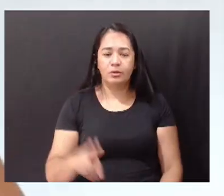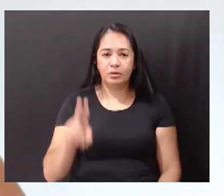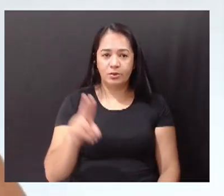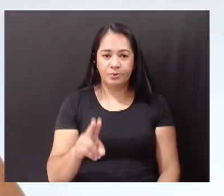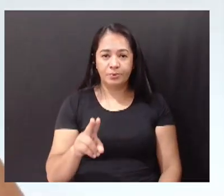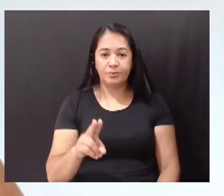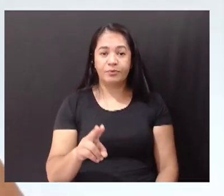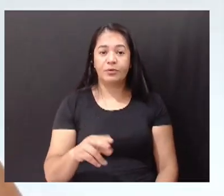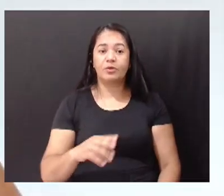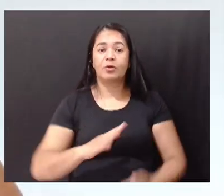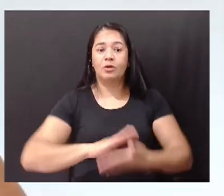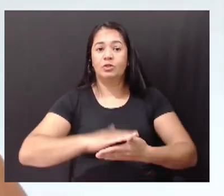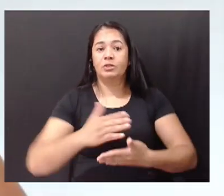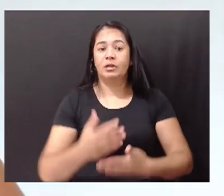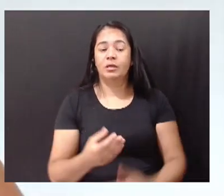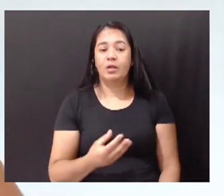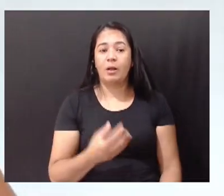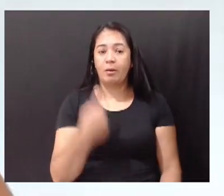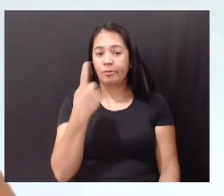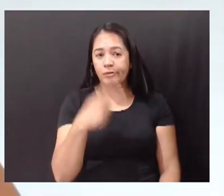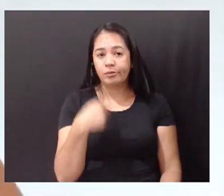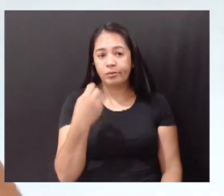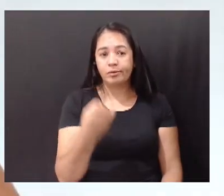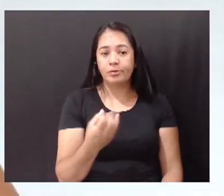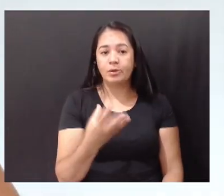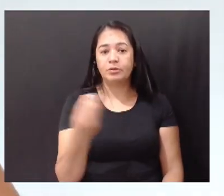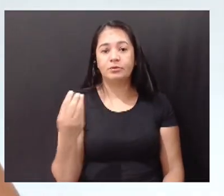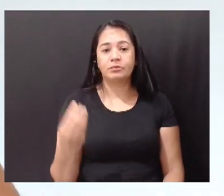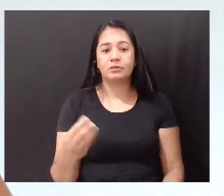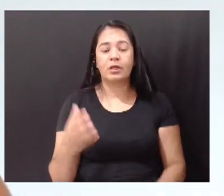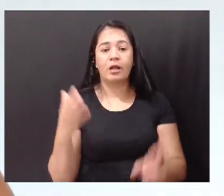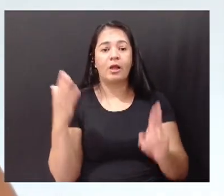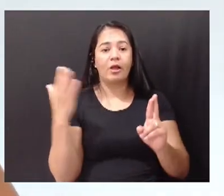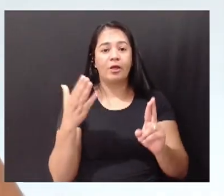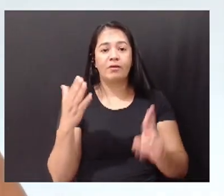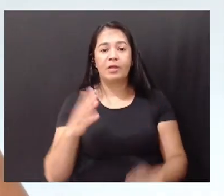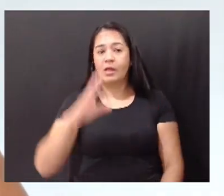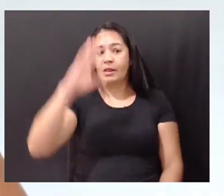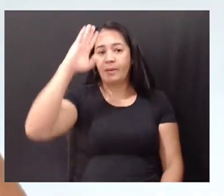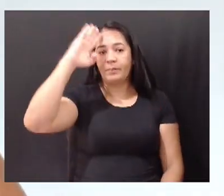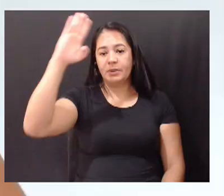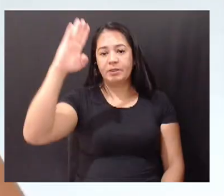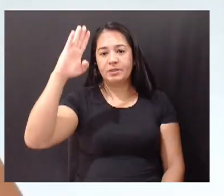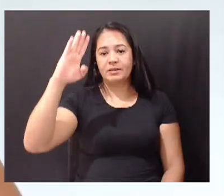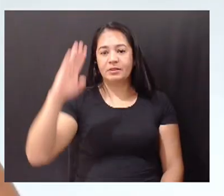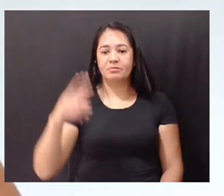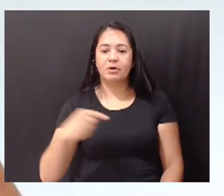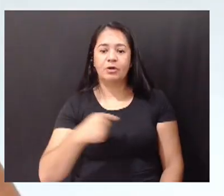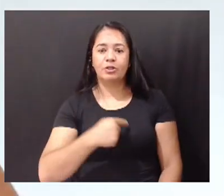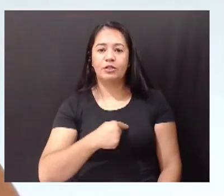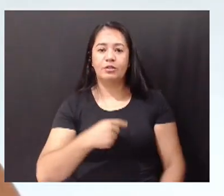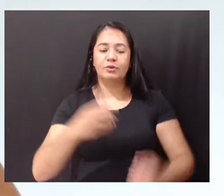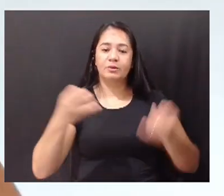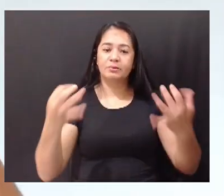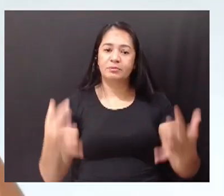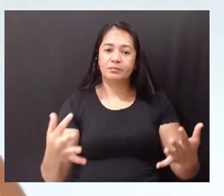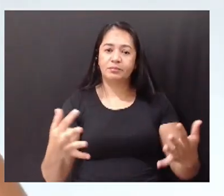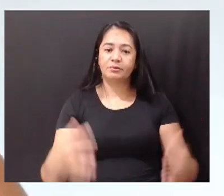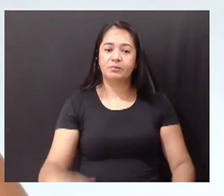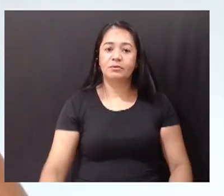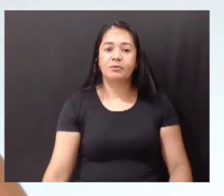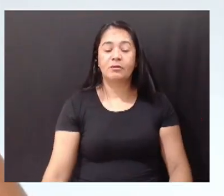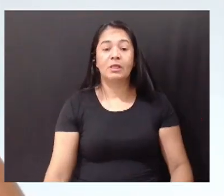você fala muito bem sobre essa questão de referência, é um dos pontos principais que eu coloco para eles. Né? Se o pai e a